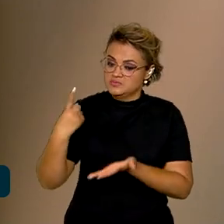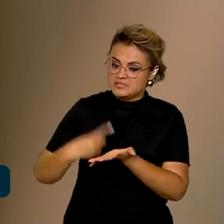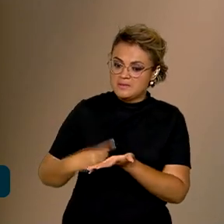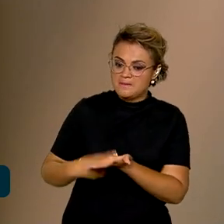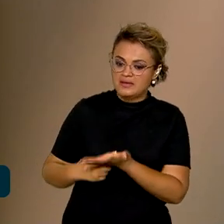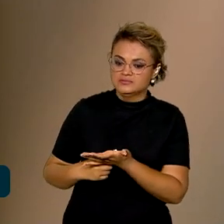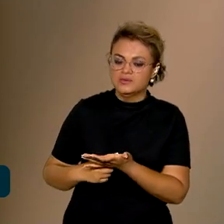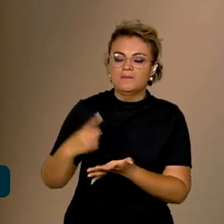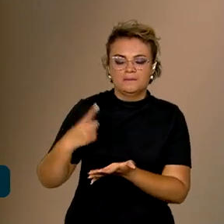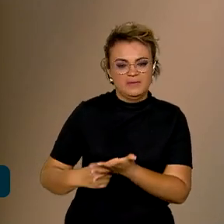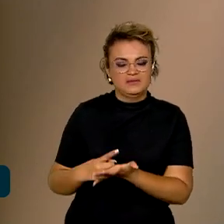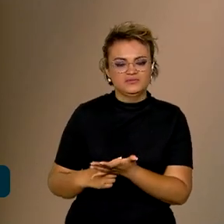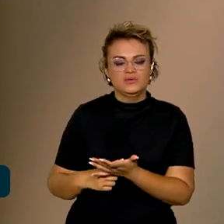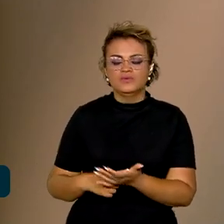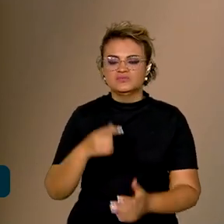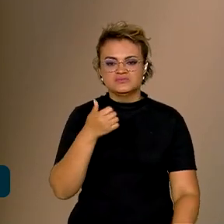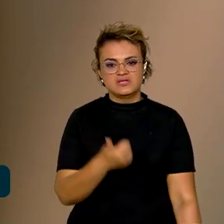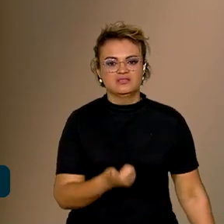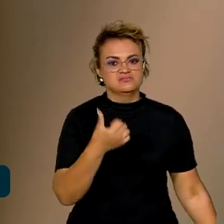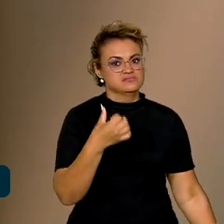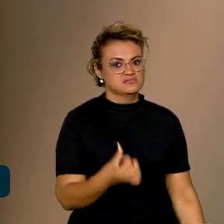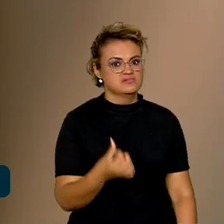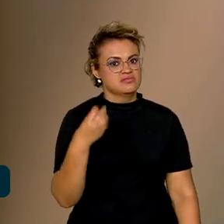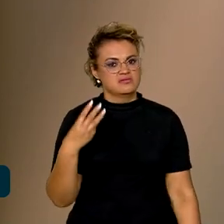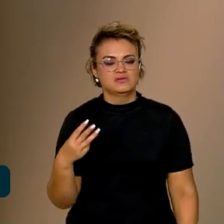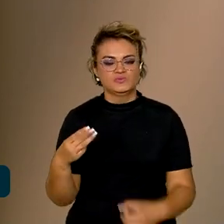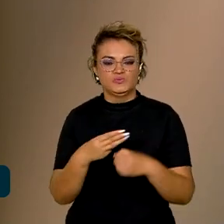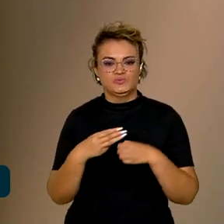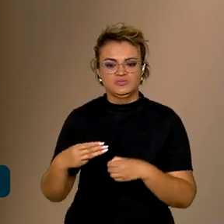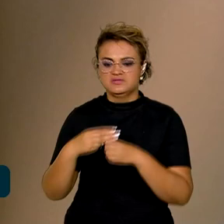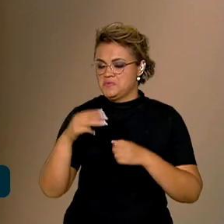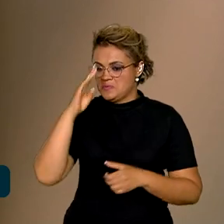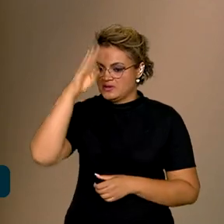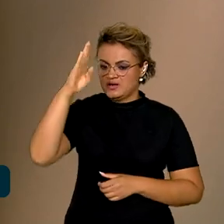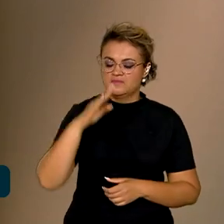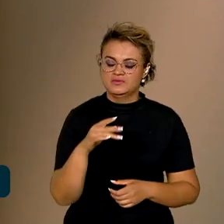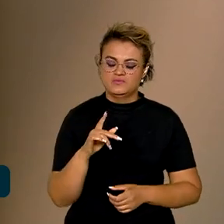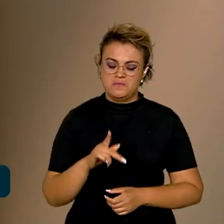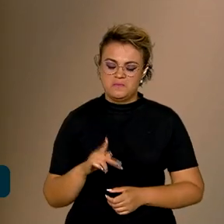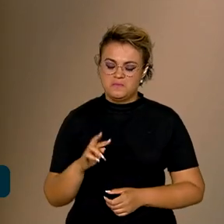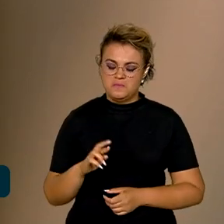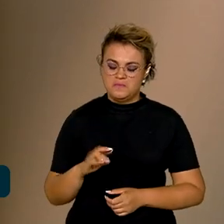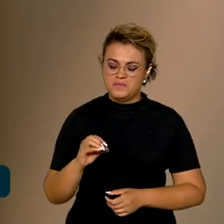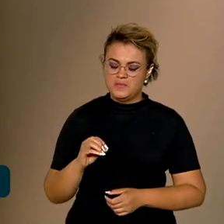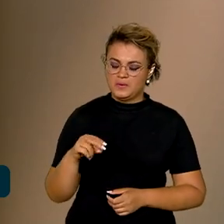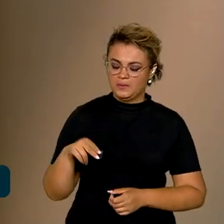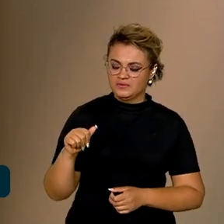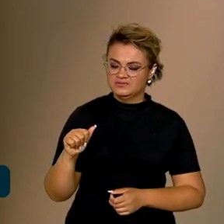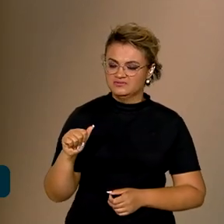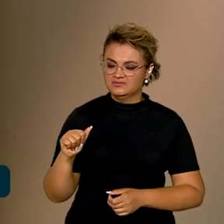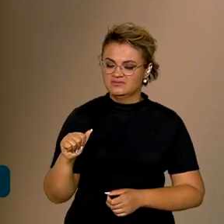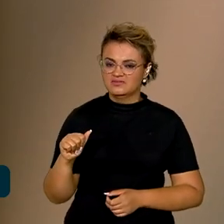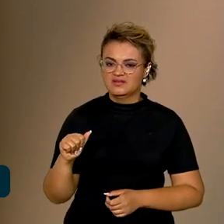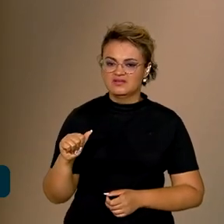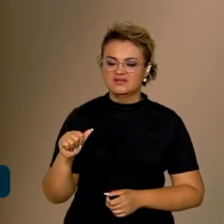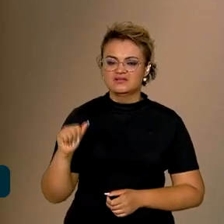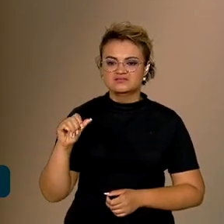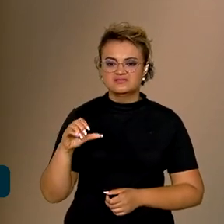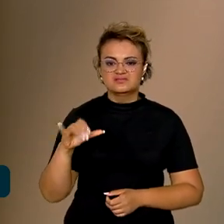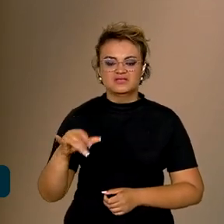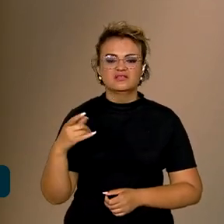pactuando com os 163 municípios prioritários do PRONAS, que são aqueles que são responsáveis